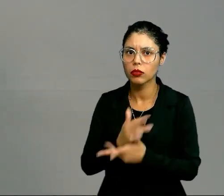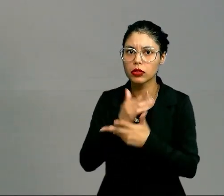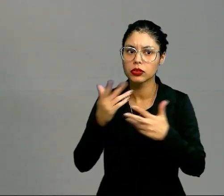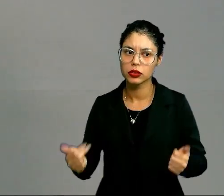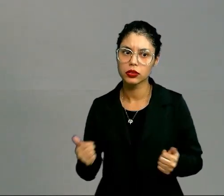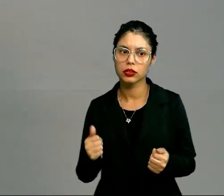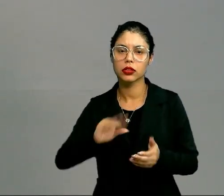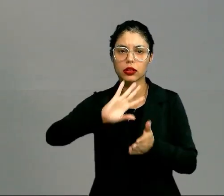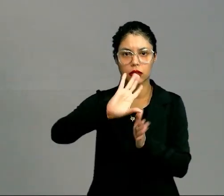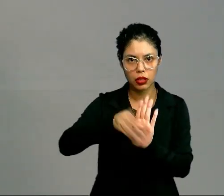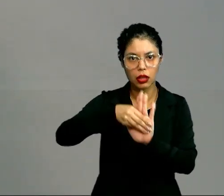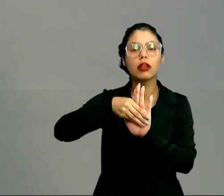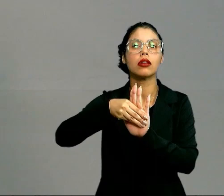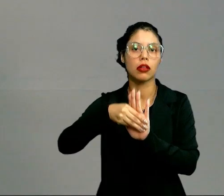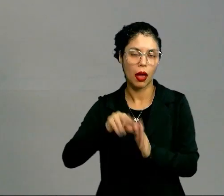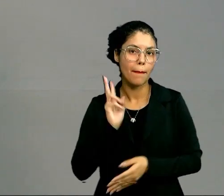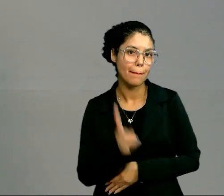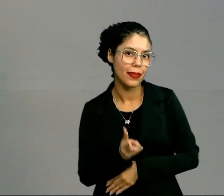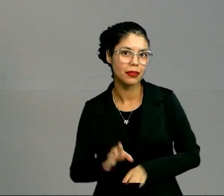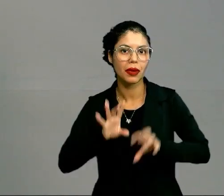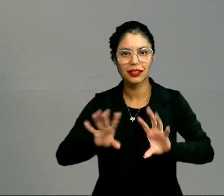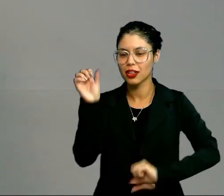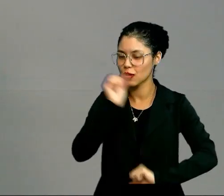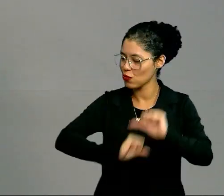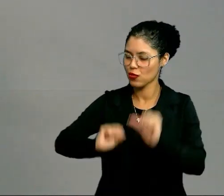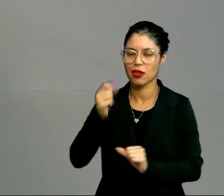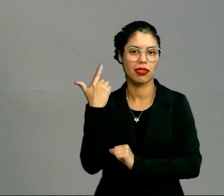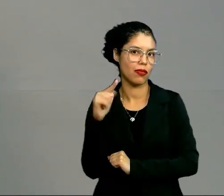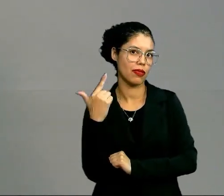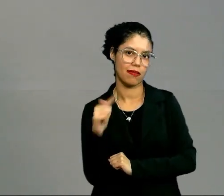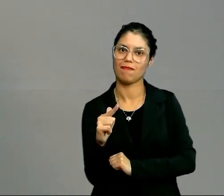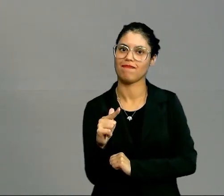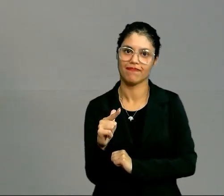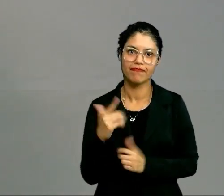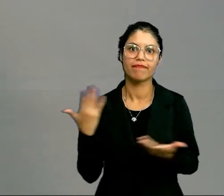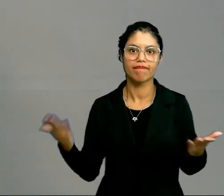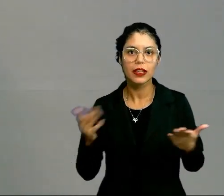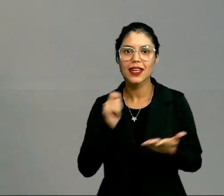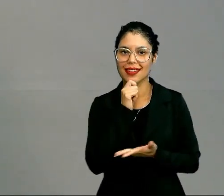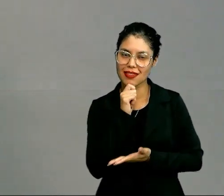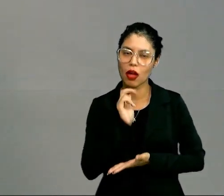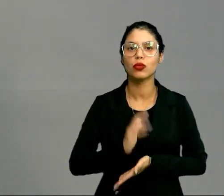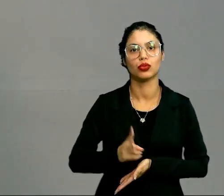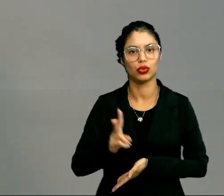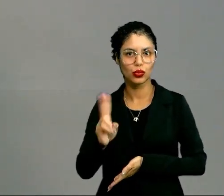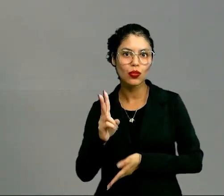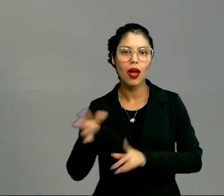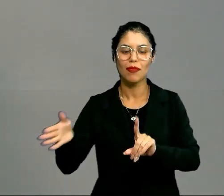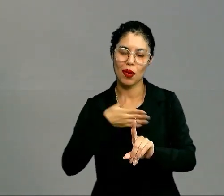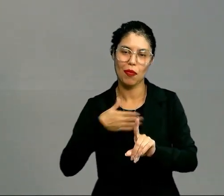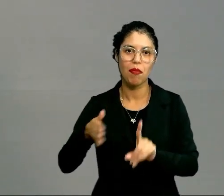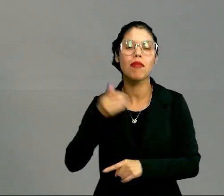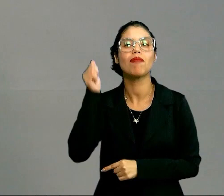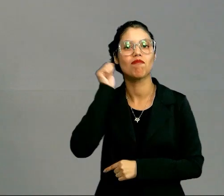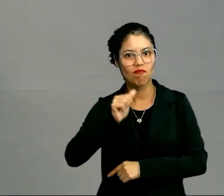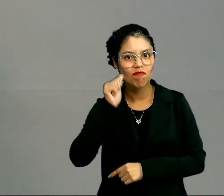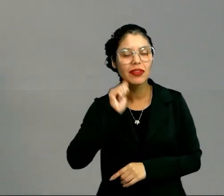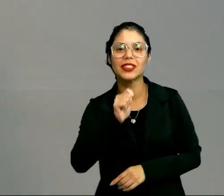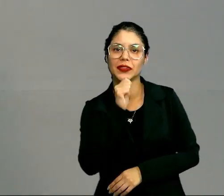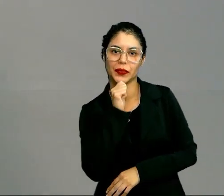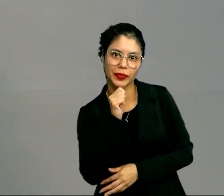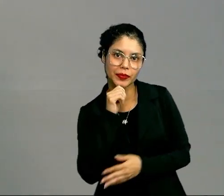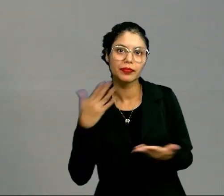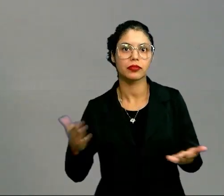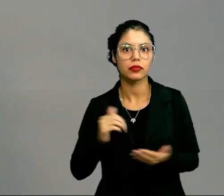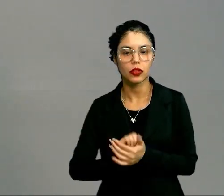que foram implantadas, mesmo assim não houve uma mudança no quadro de pessoas que ainda continuam sofrendo violência contra a mulher, os